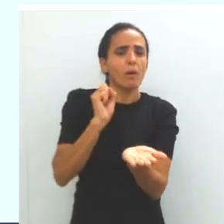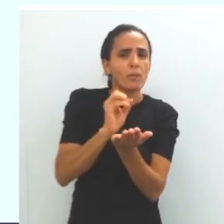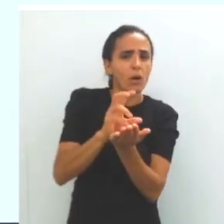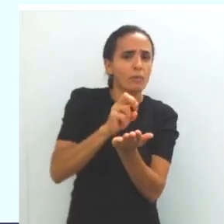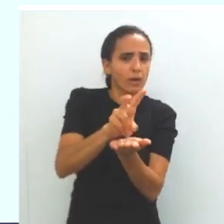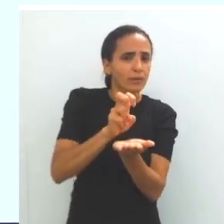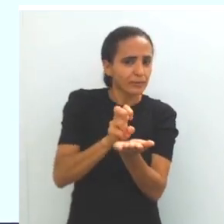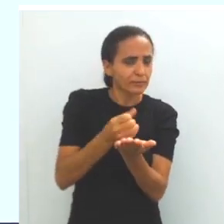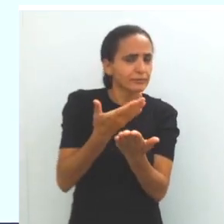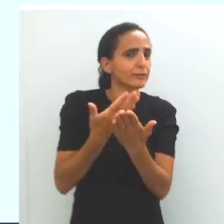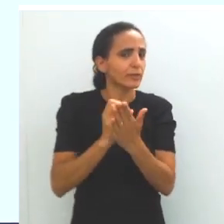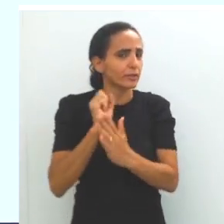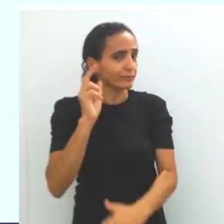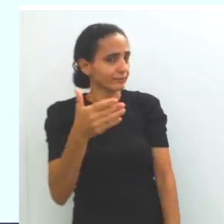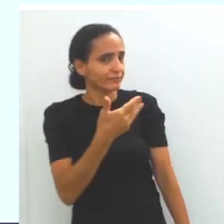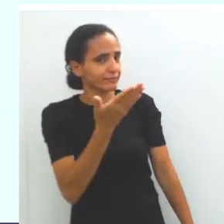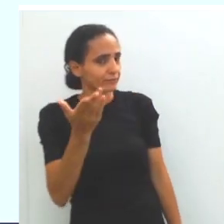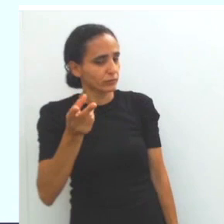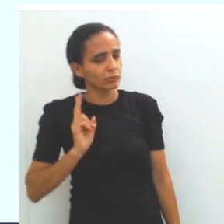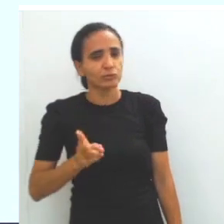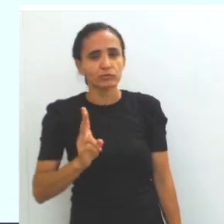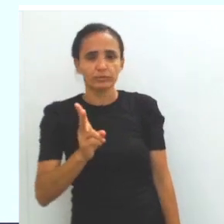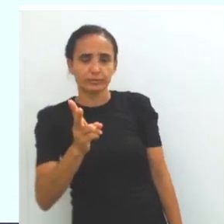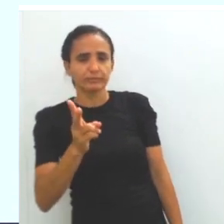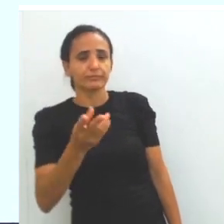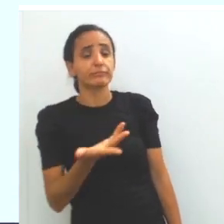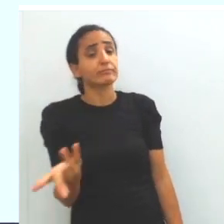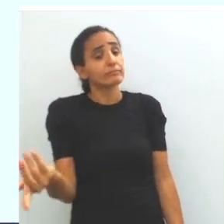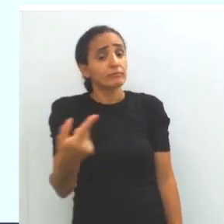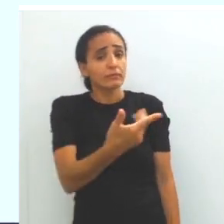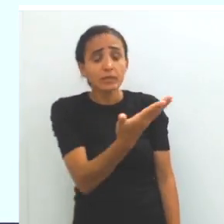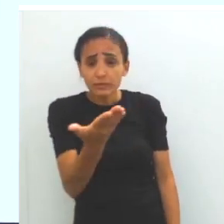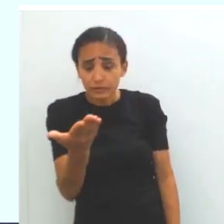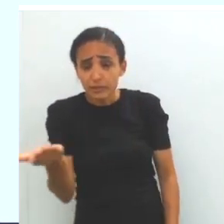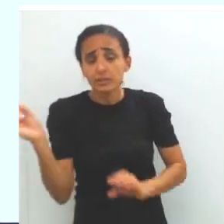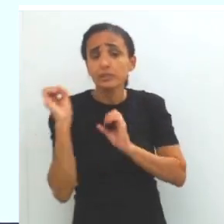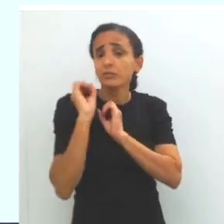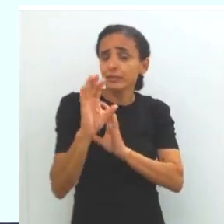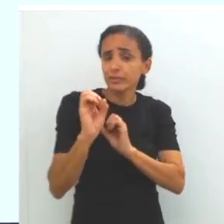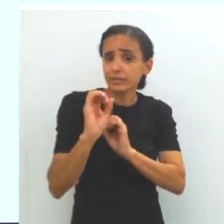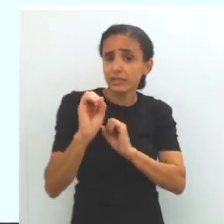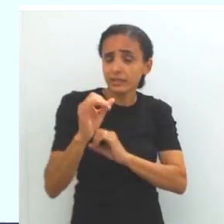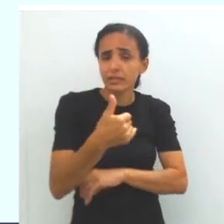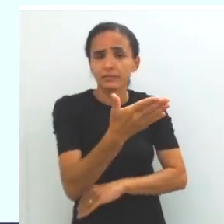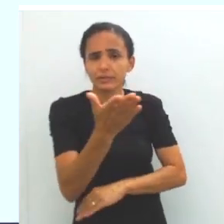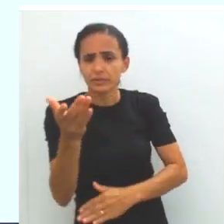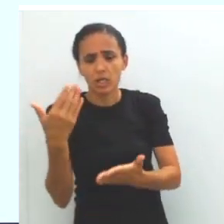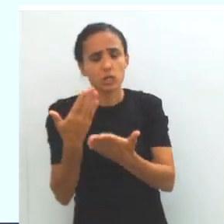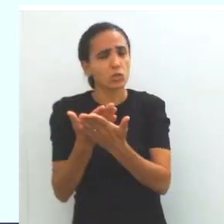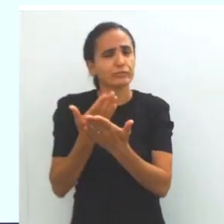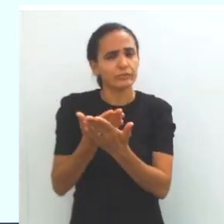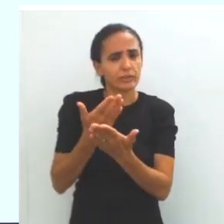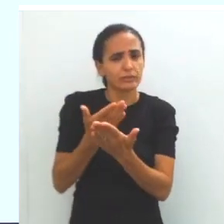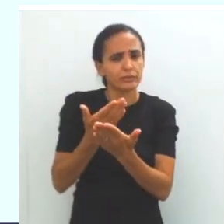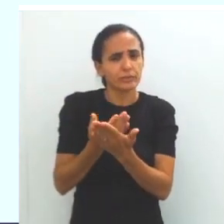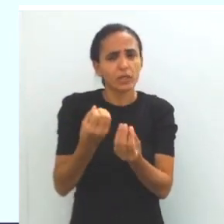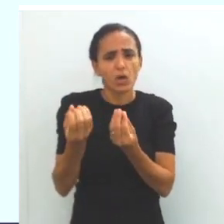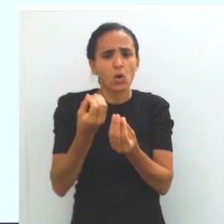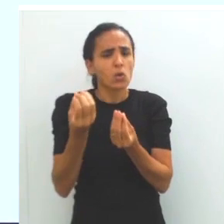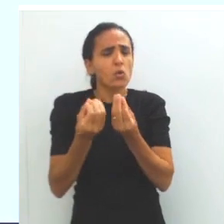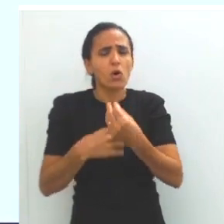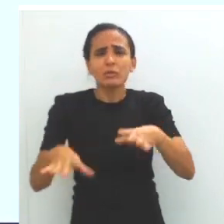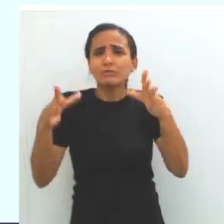no EducaPE, ok? Vamos lá. Dantas também passou para vocês, em aulas passadas,